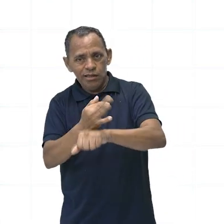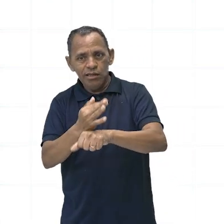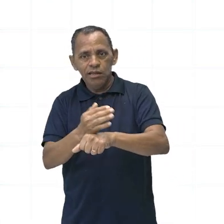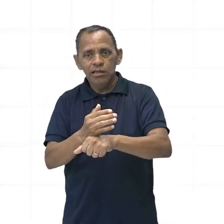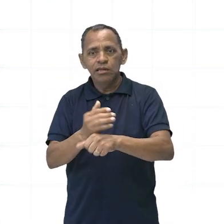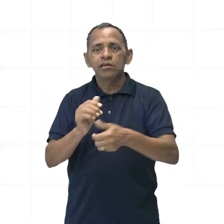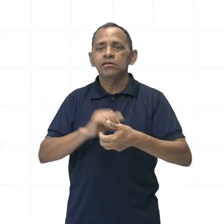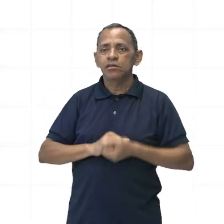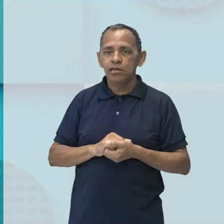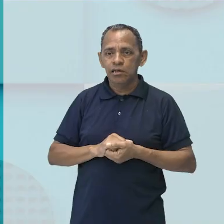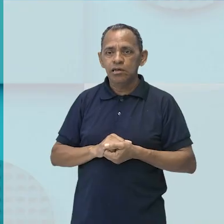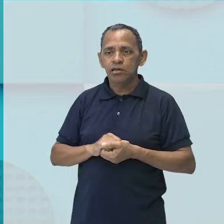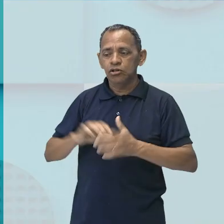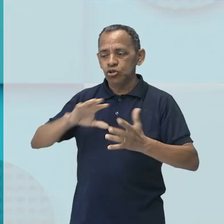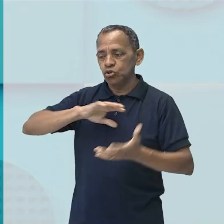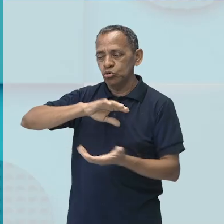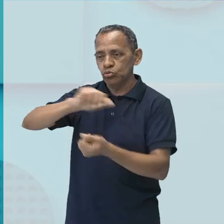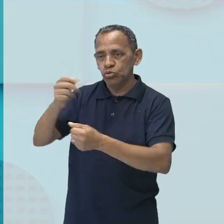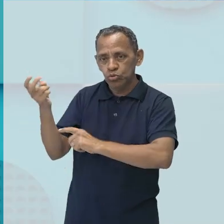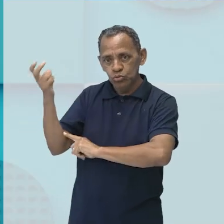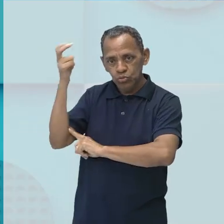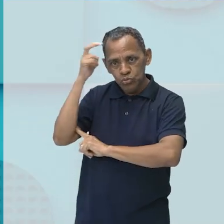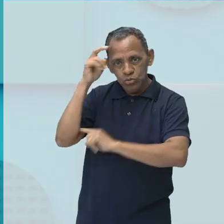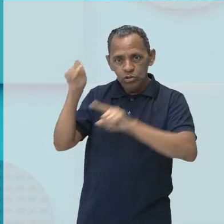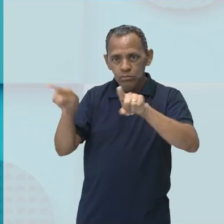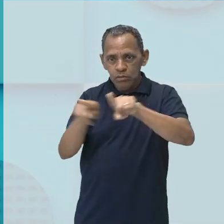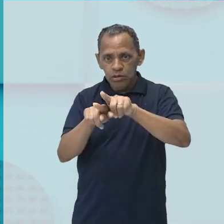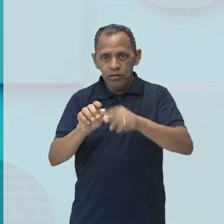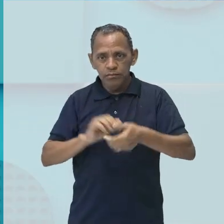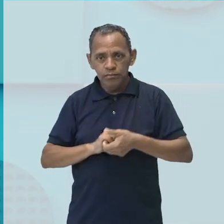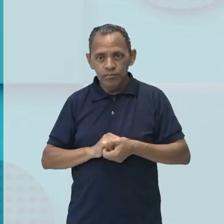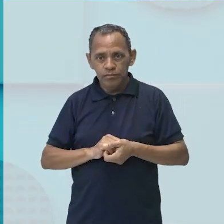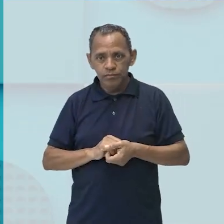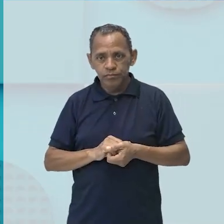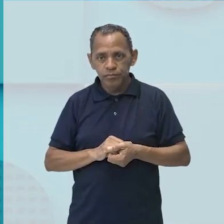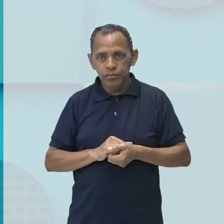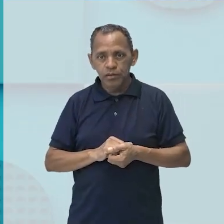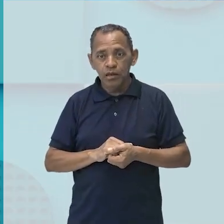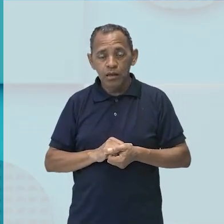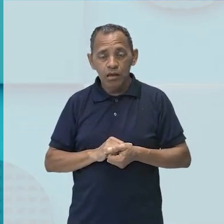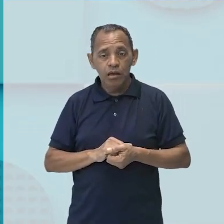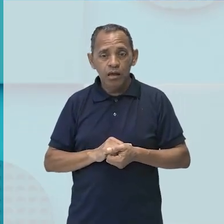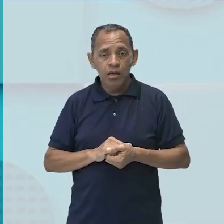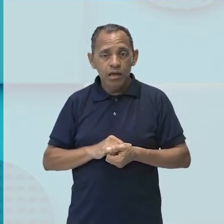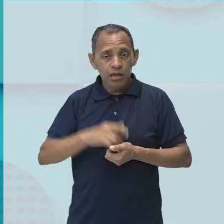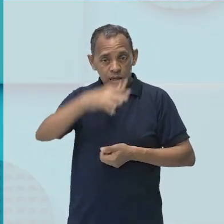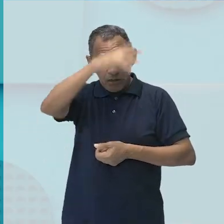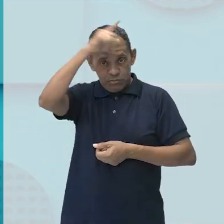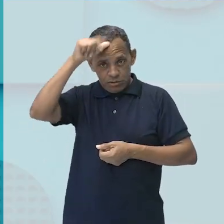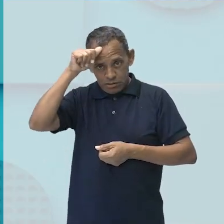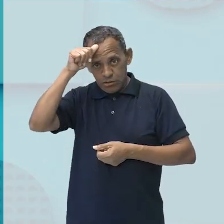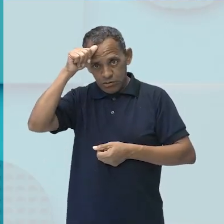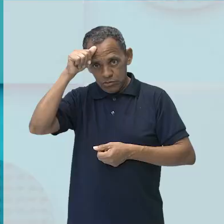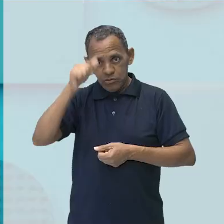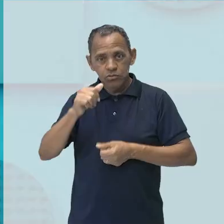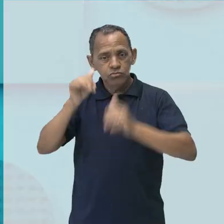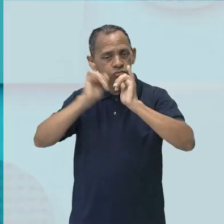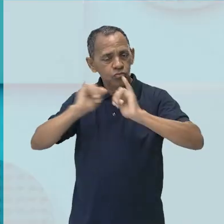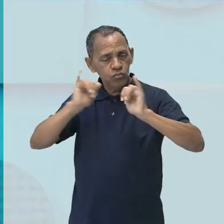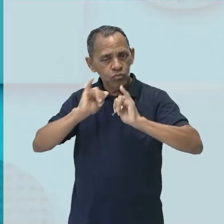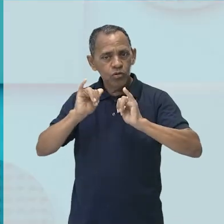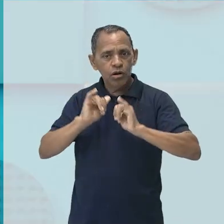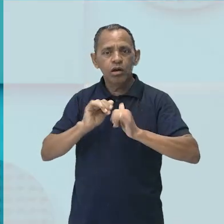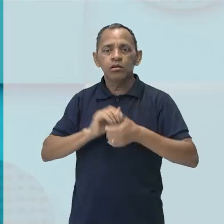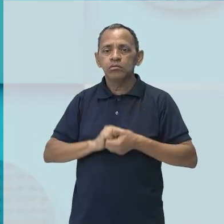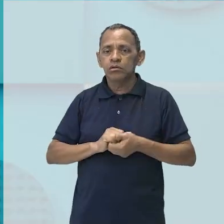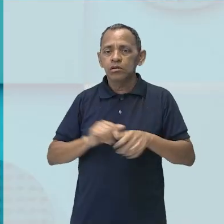submundo da cultura. Então, o hip hop aqui em Manaus é bastante divulgado também,